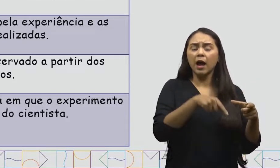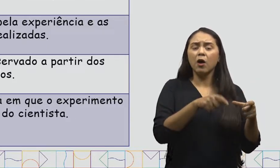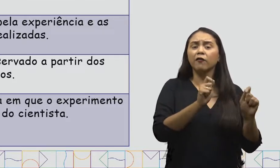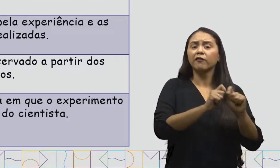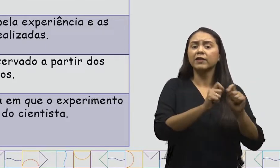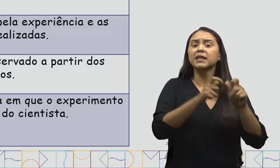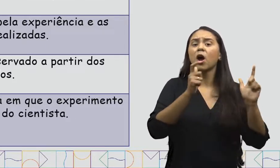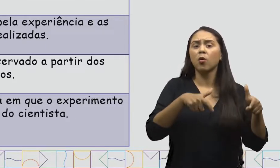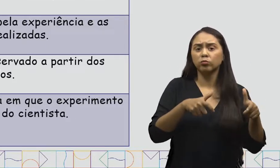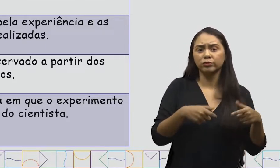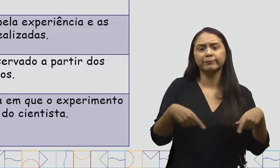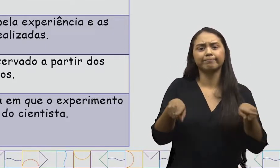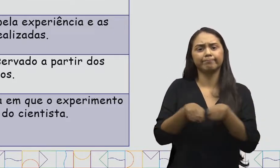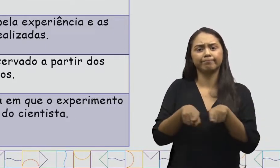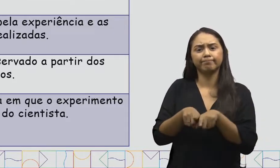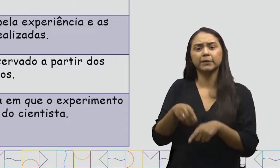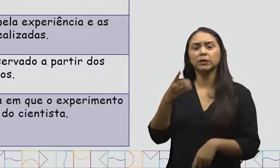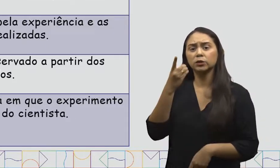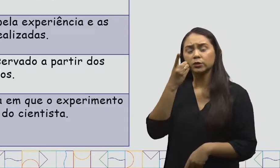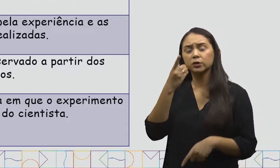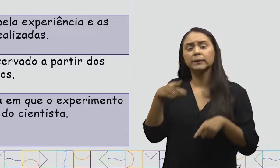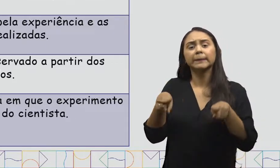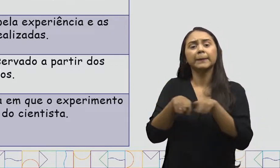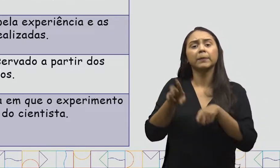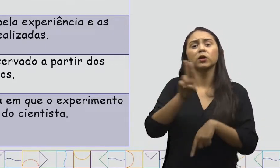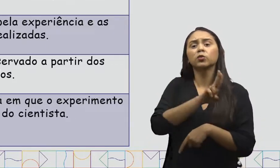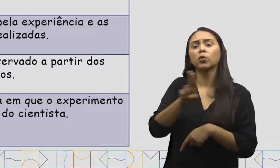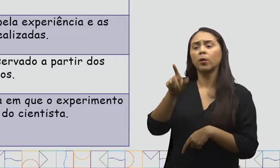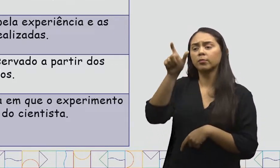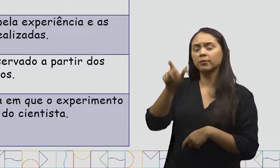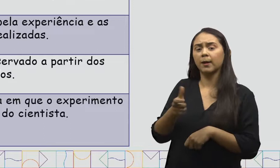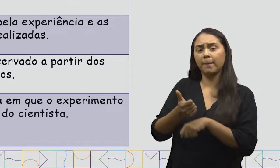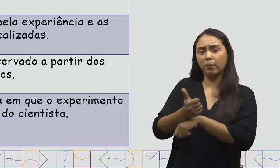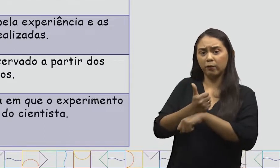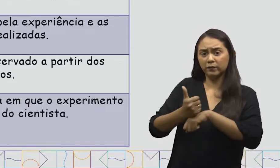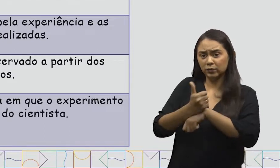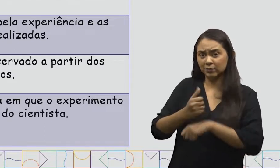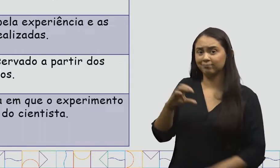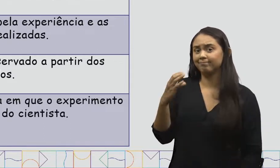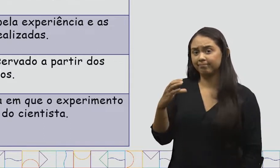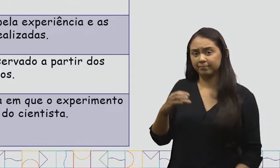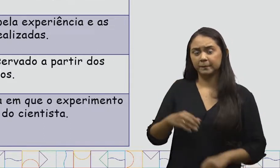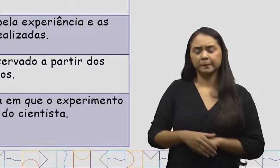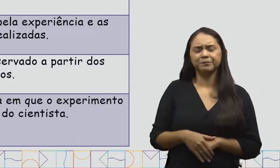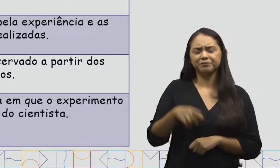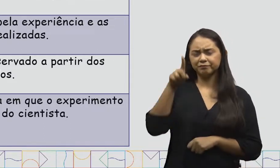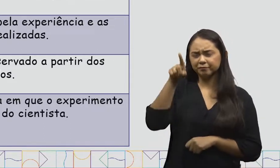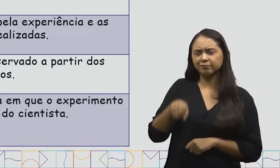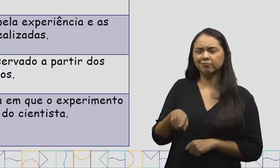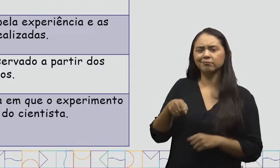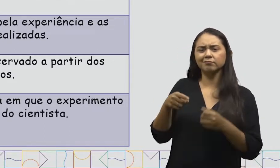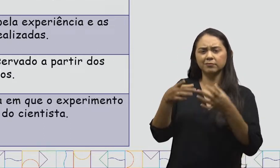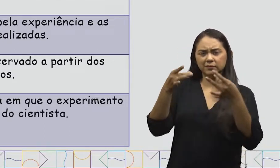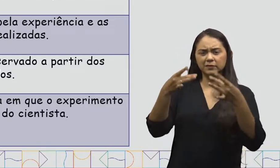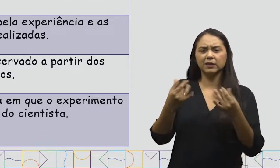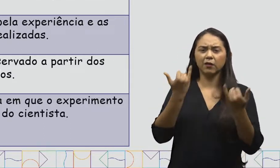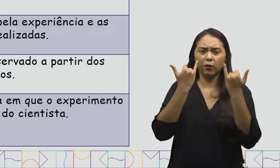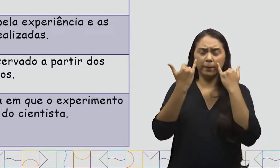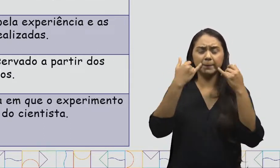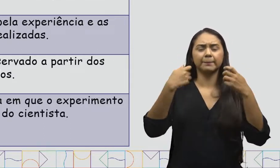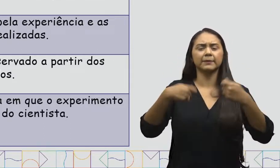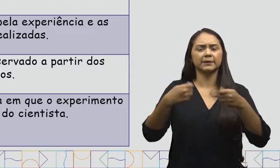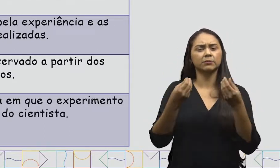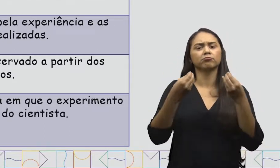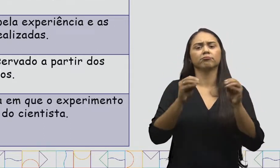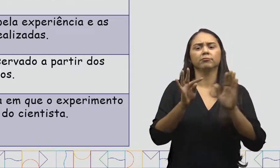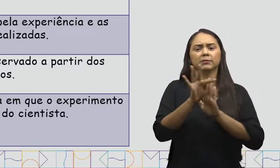experimento foi feito e o nome do cientista. Esses dados são importantes para que o texto seja situado no tempo